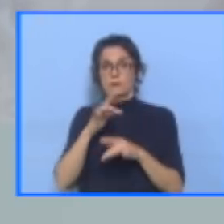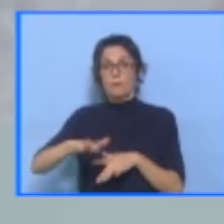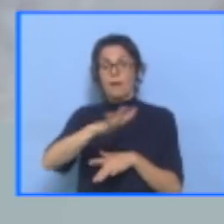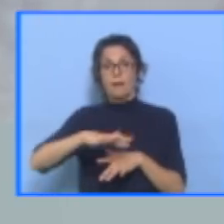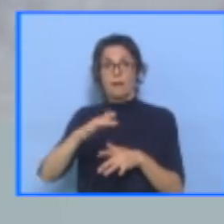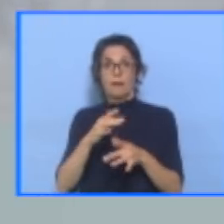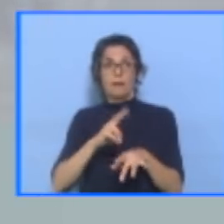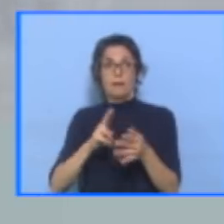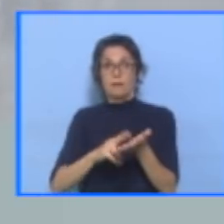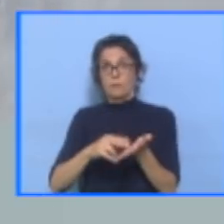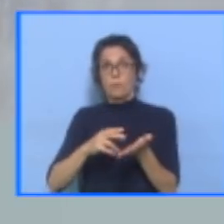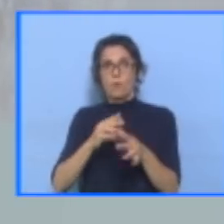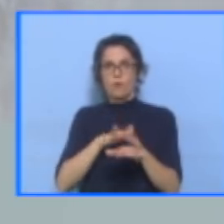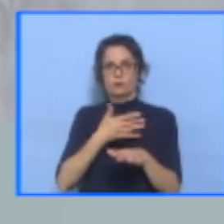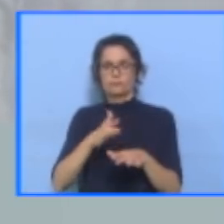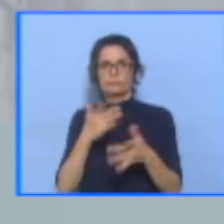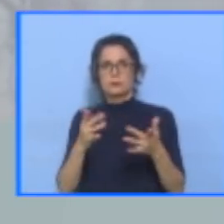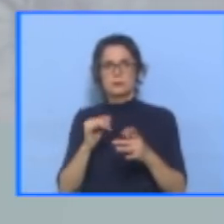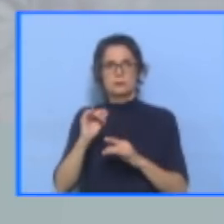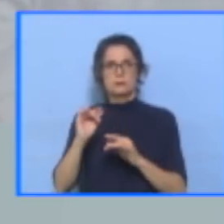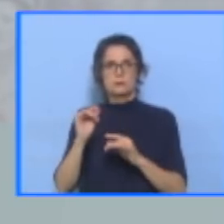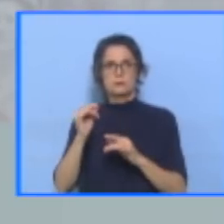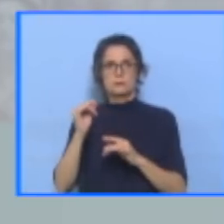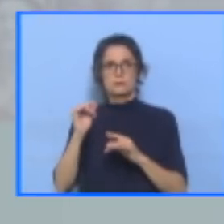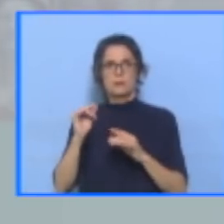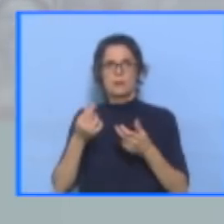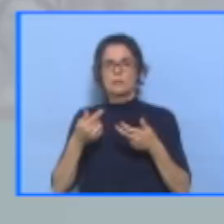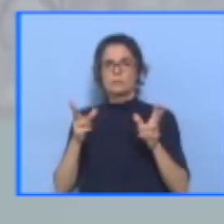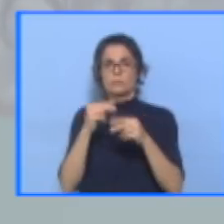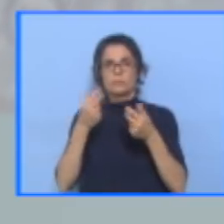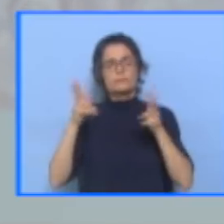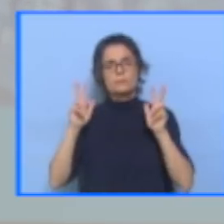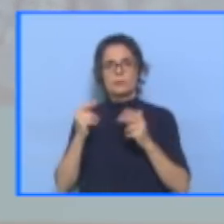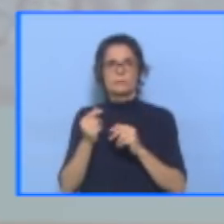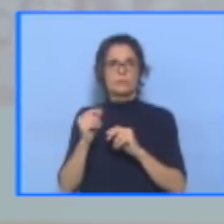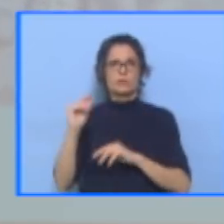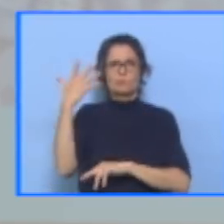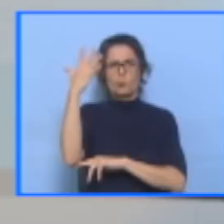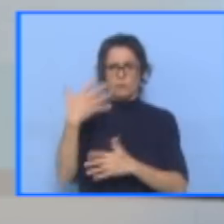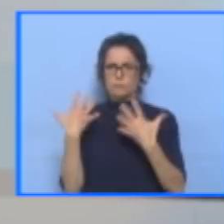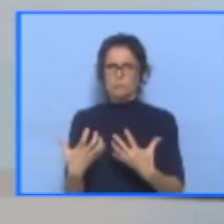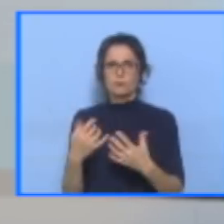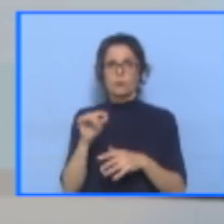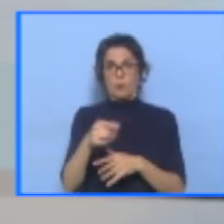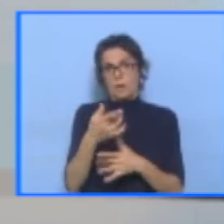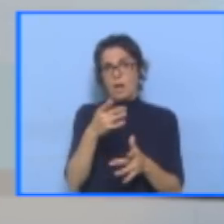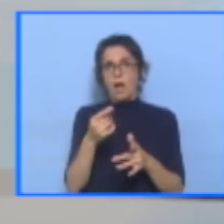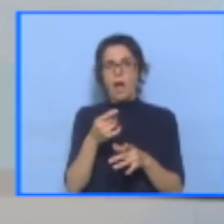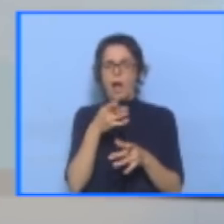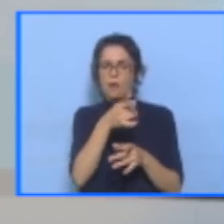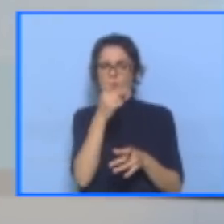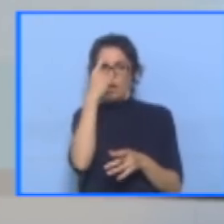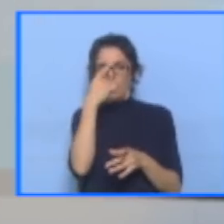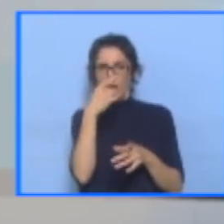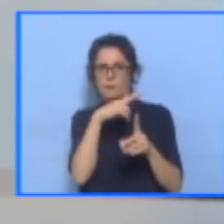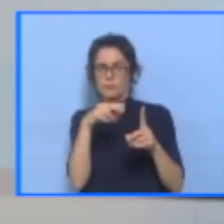neoliberalismos. Que pedrada nesse charco Tomás Moro pode constituir? Muito grande. No fundo, se considerarmos